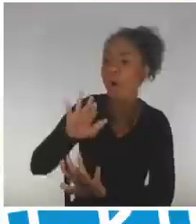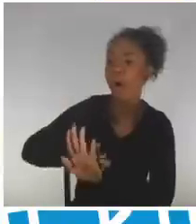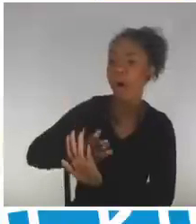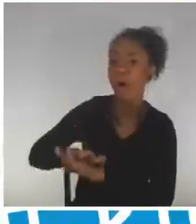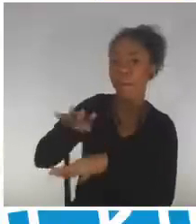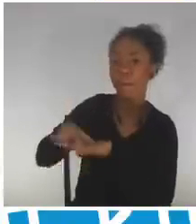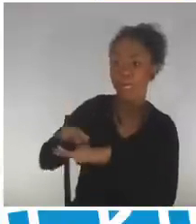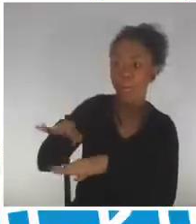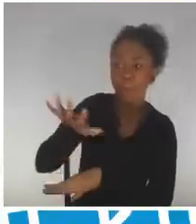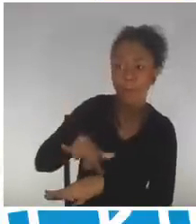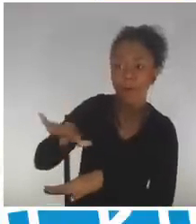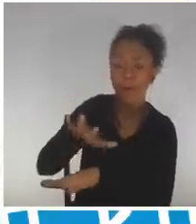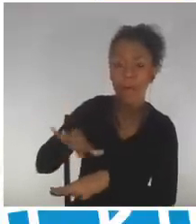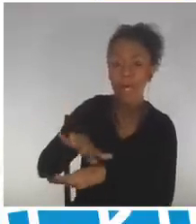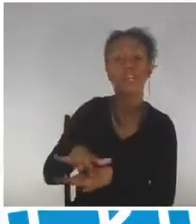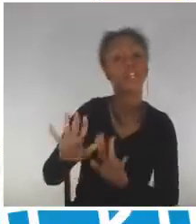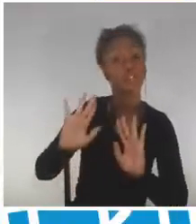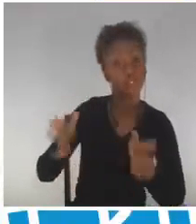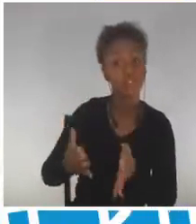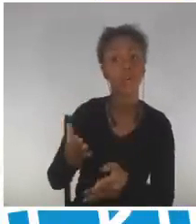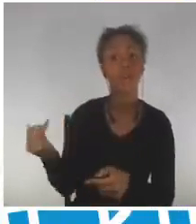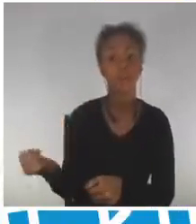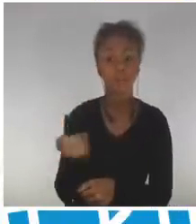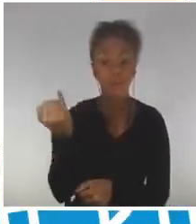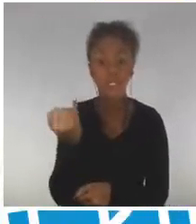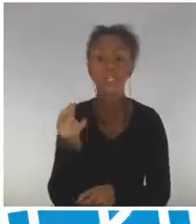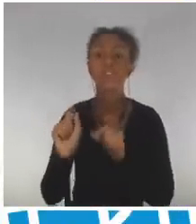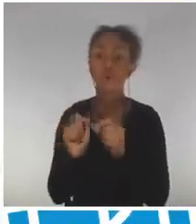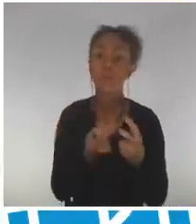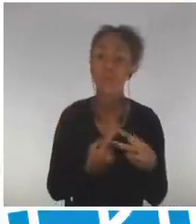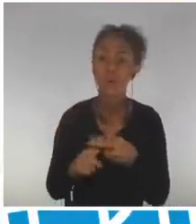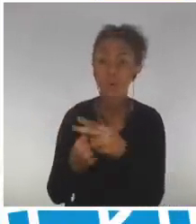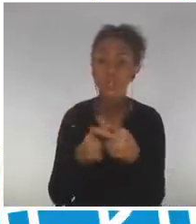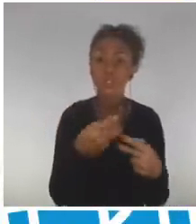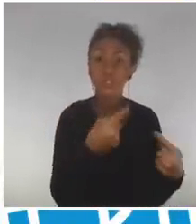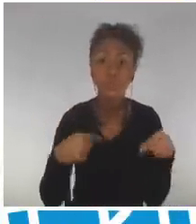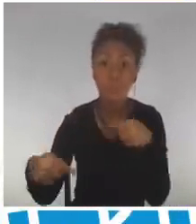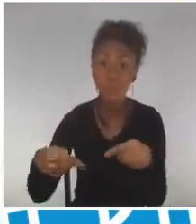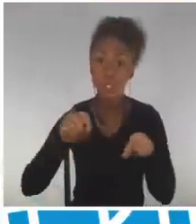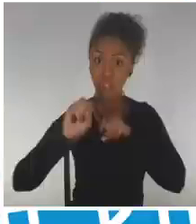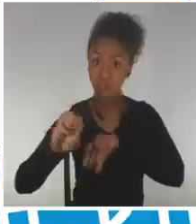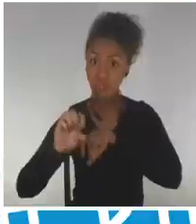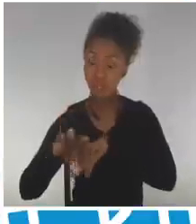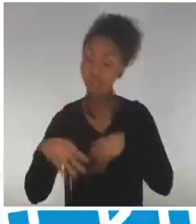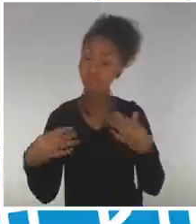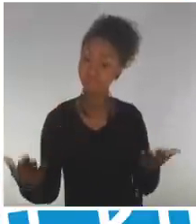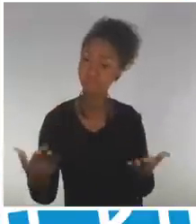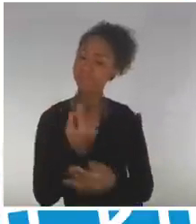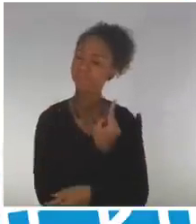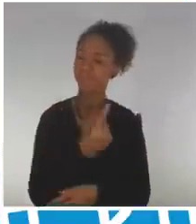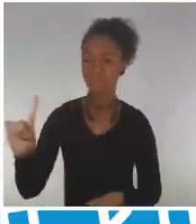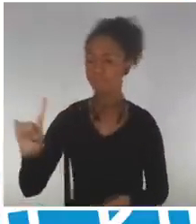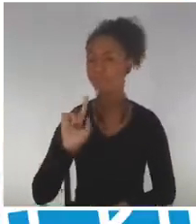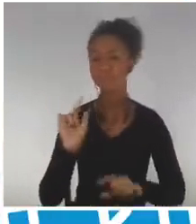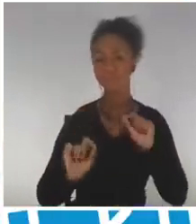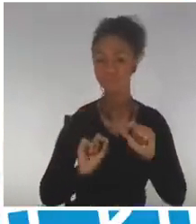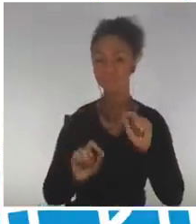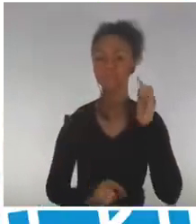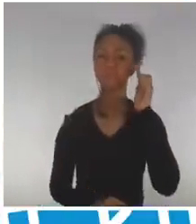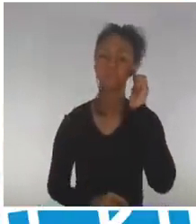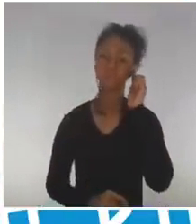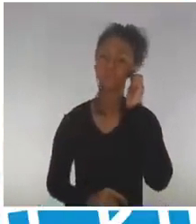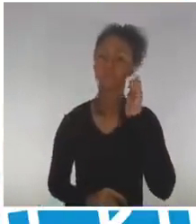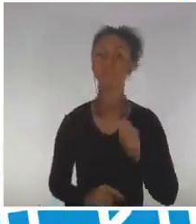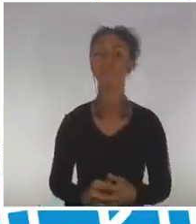necessária para já corrigirmos na base as políticas educacionais. E, por último, né, a questão da